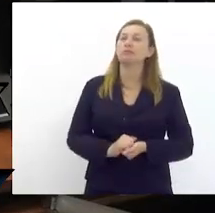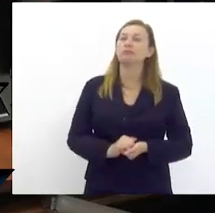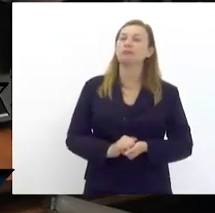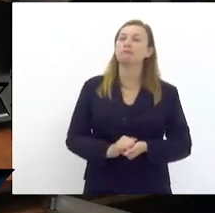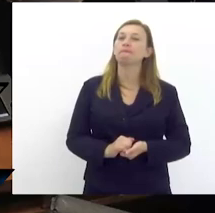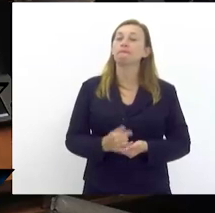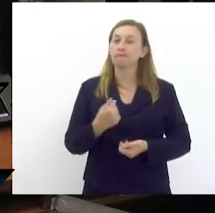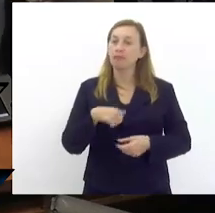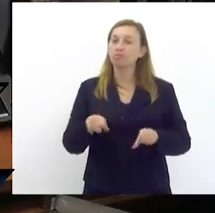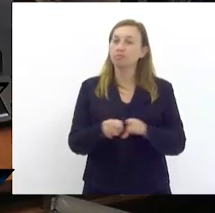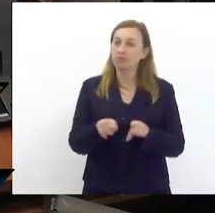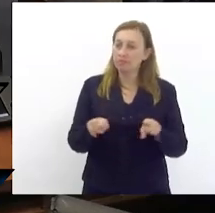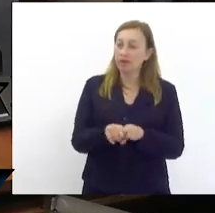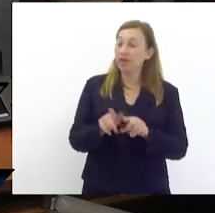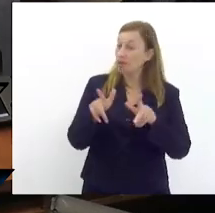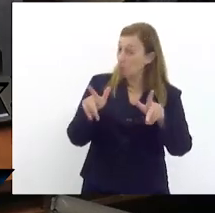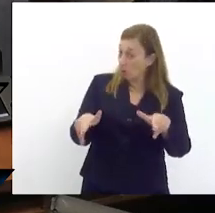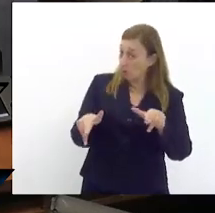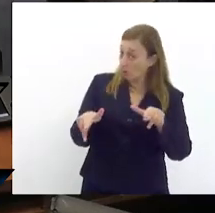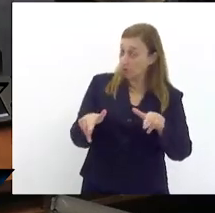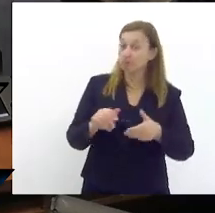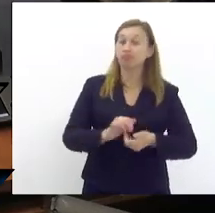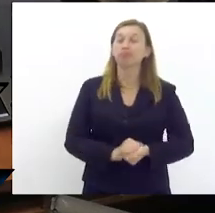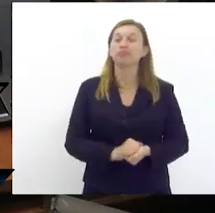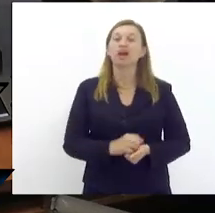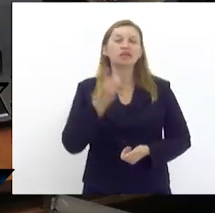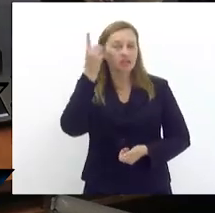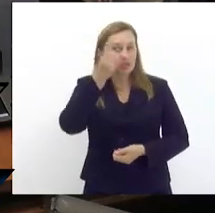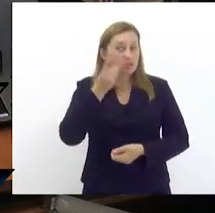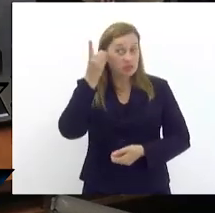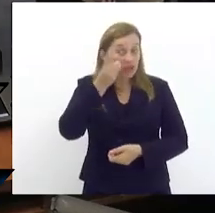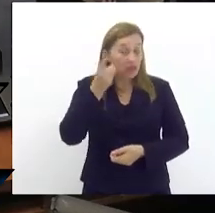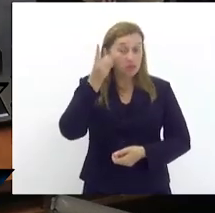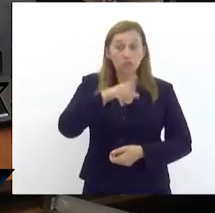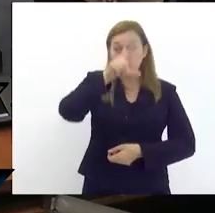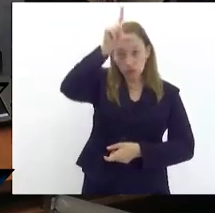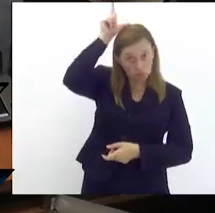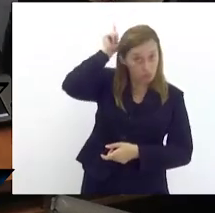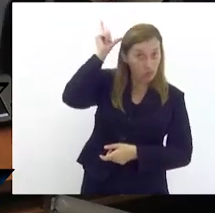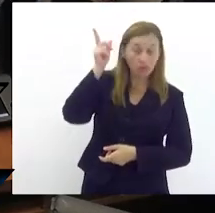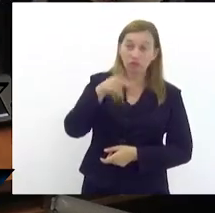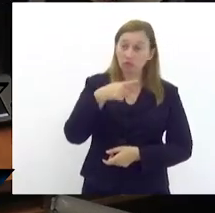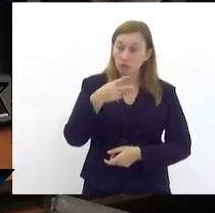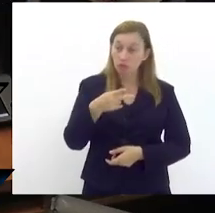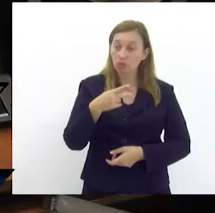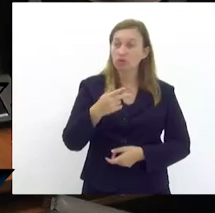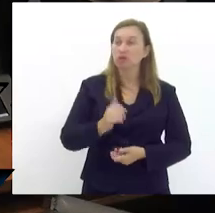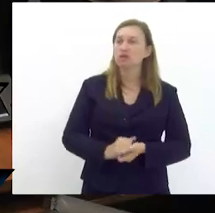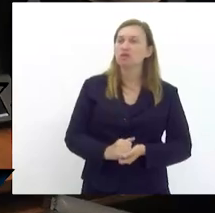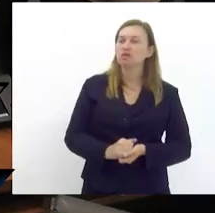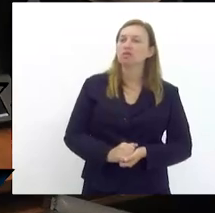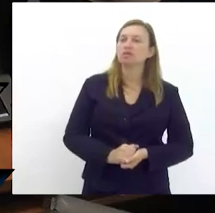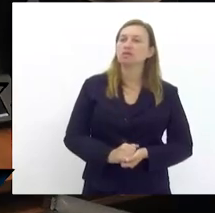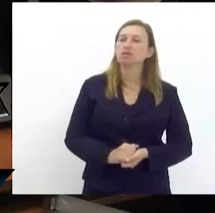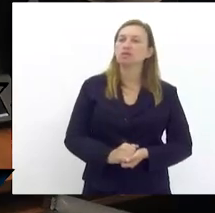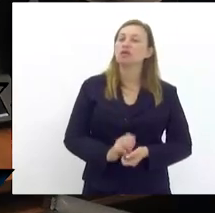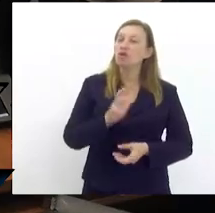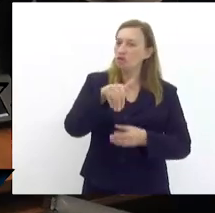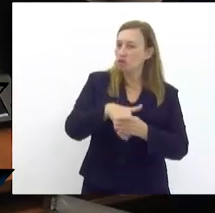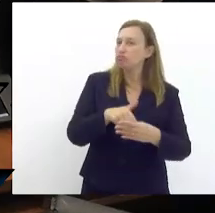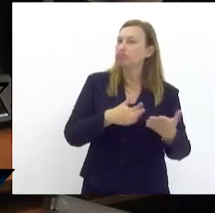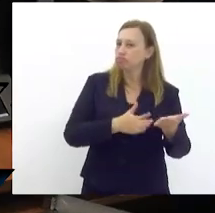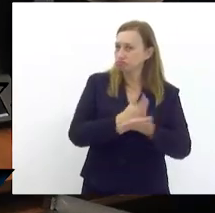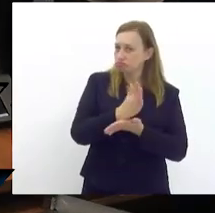também igualmente como Deputado Luiz Paulo para declarar o voto